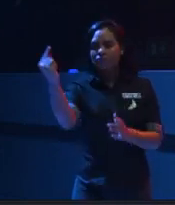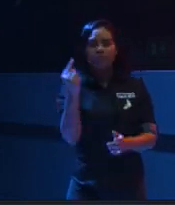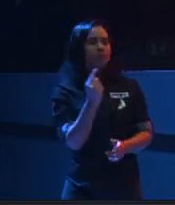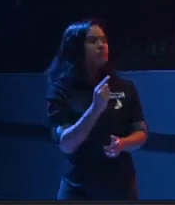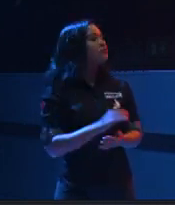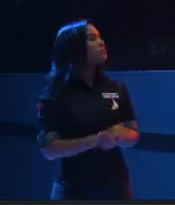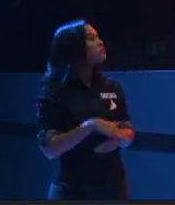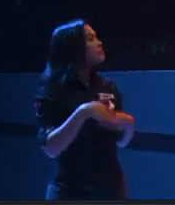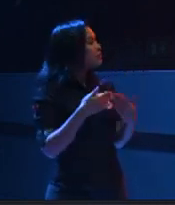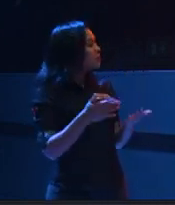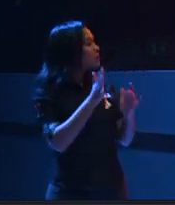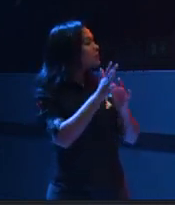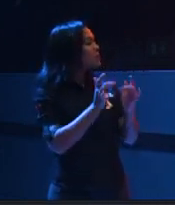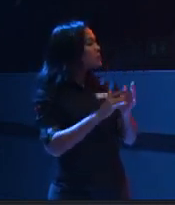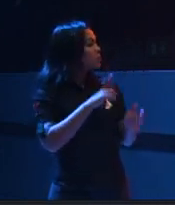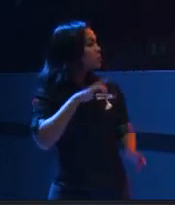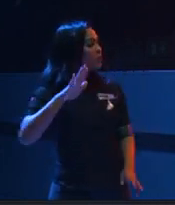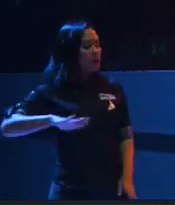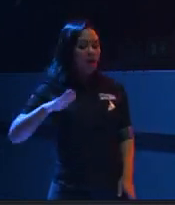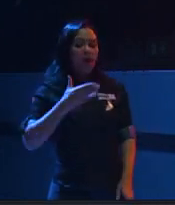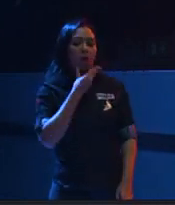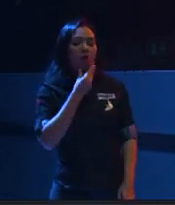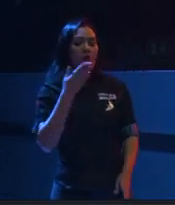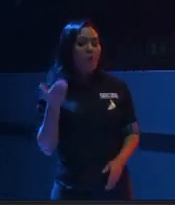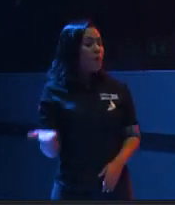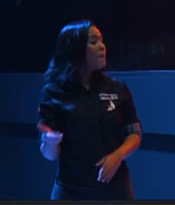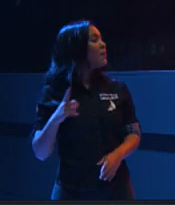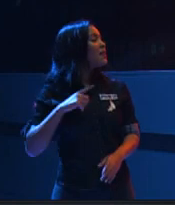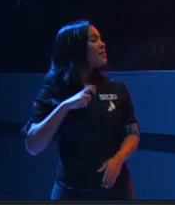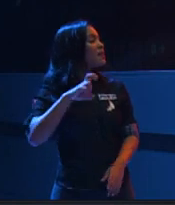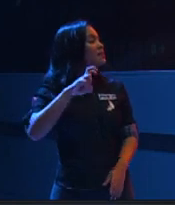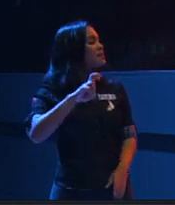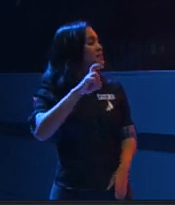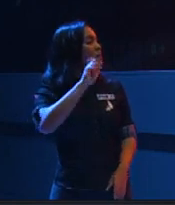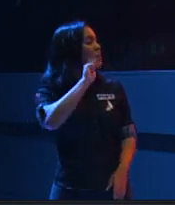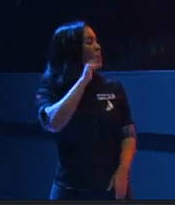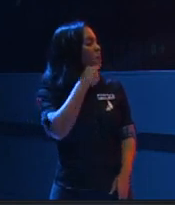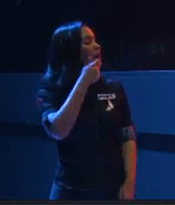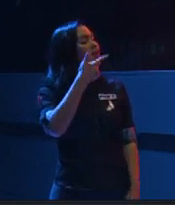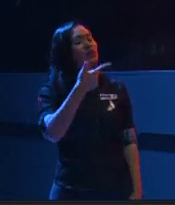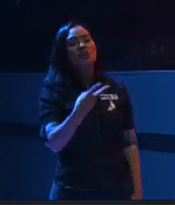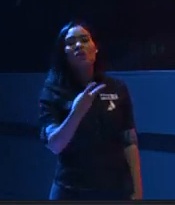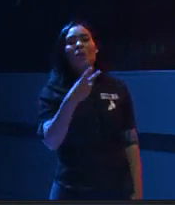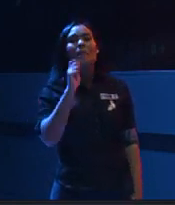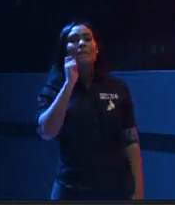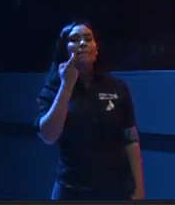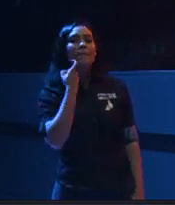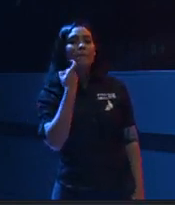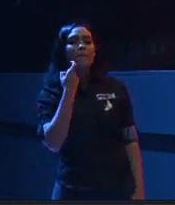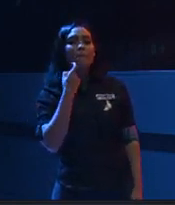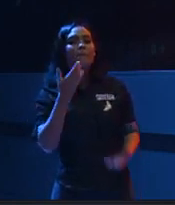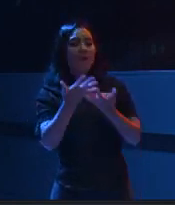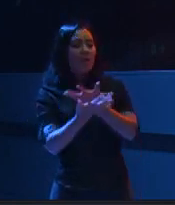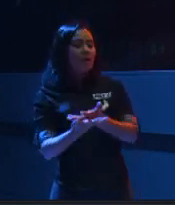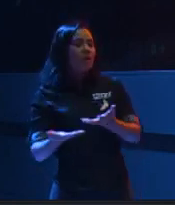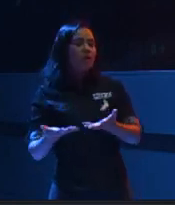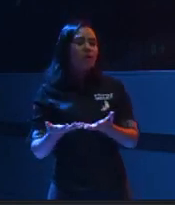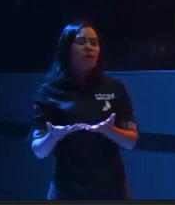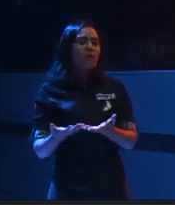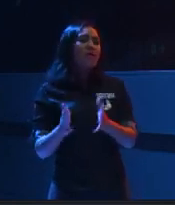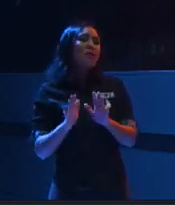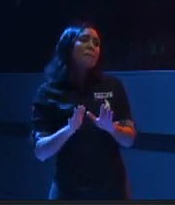estão rapaz com cinco pães de cevada e dois peixinhos mas o que é isso para tanta